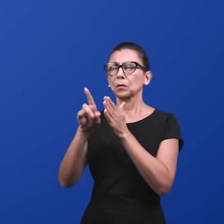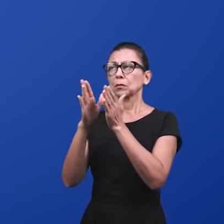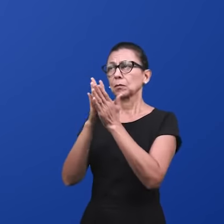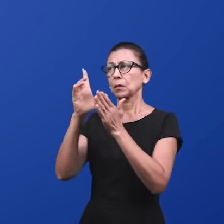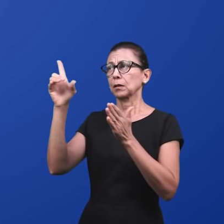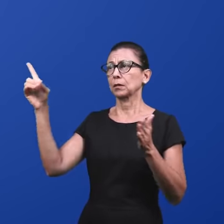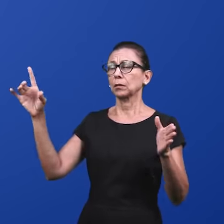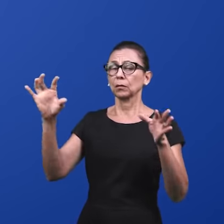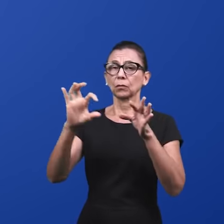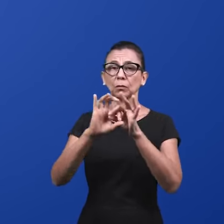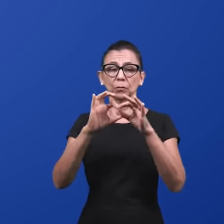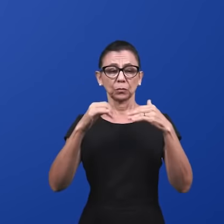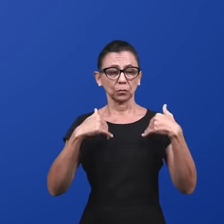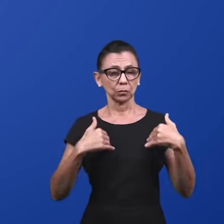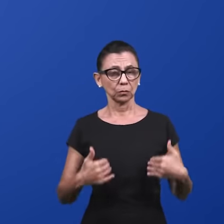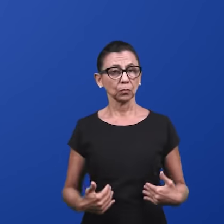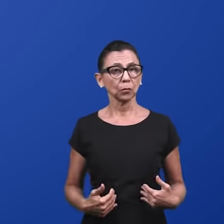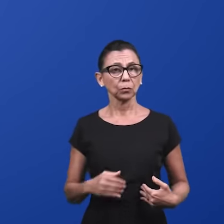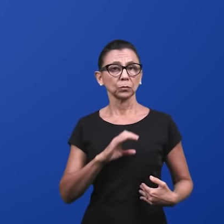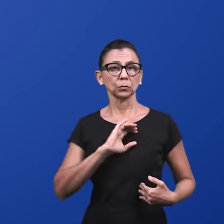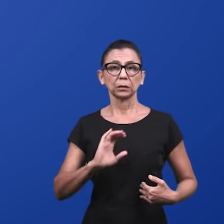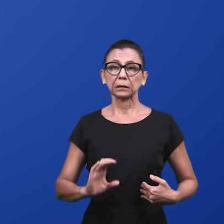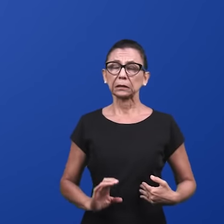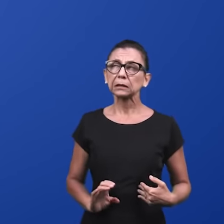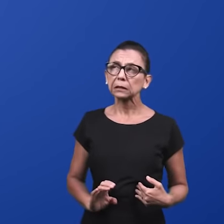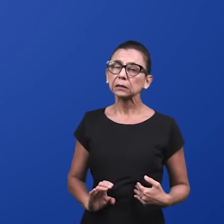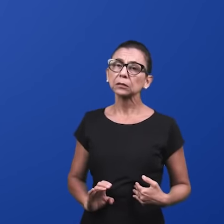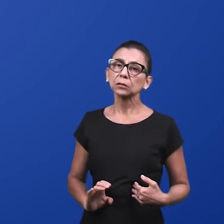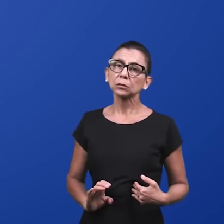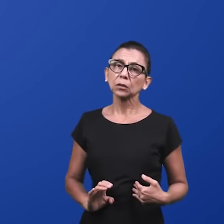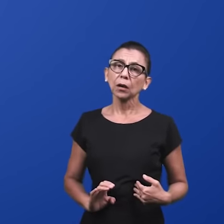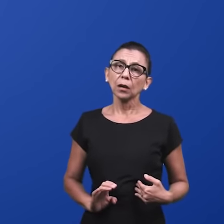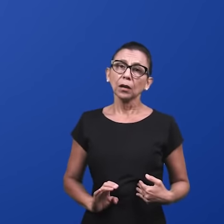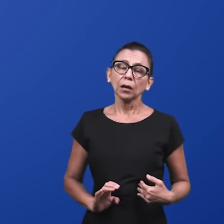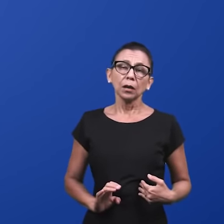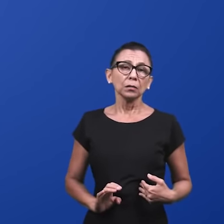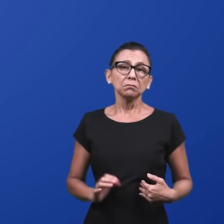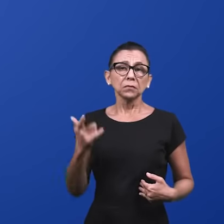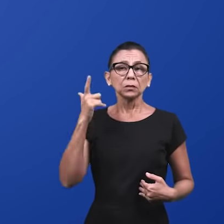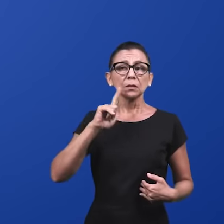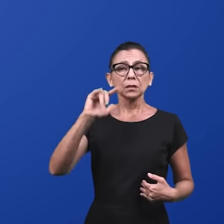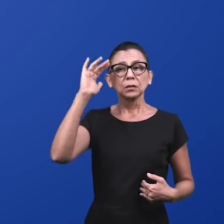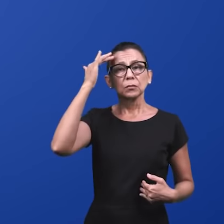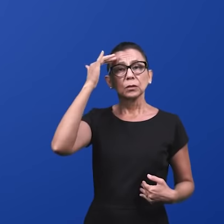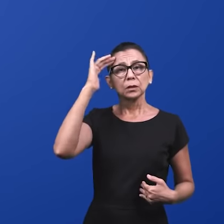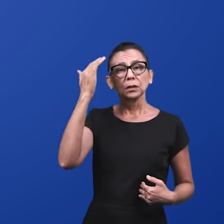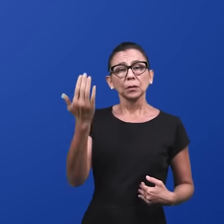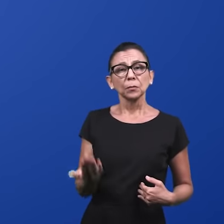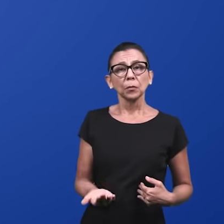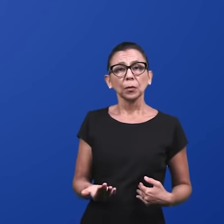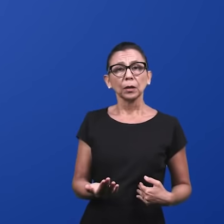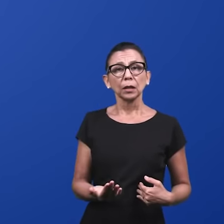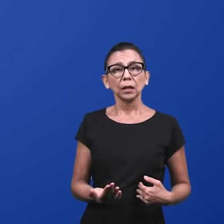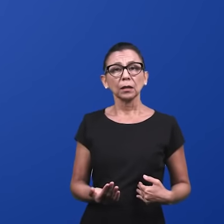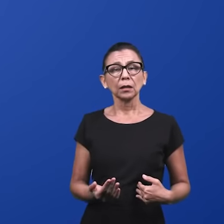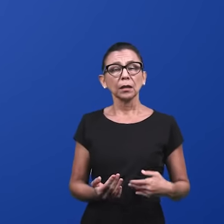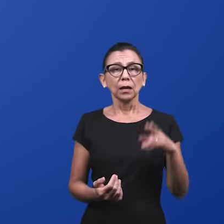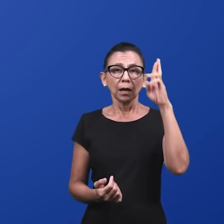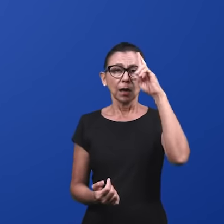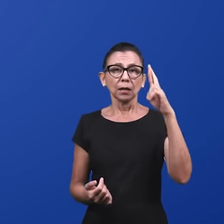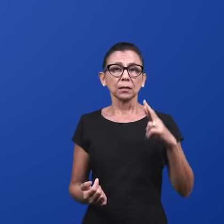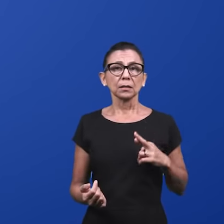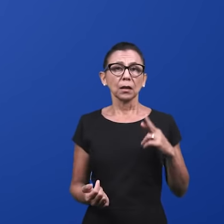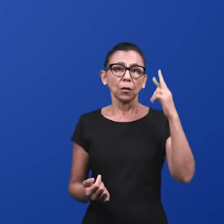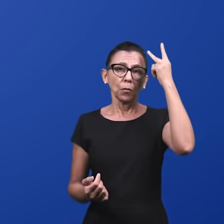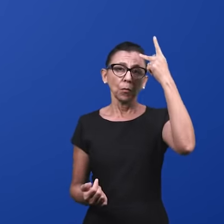palavra, da comunhão do corpo, e nós não conseguimos alcançar porque a gente não passa da quarta medida. Mas